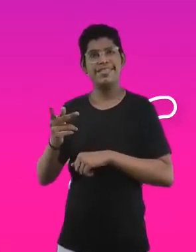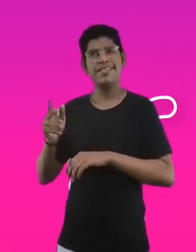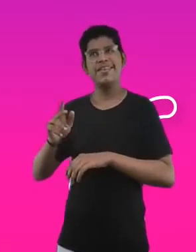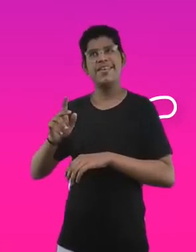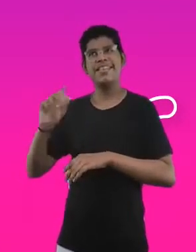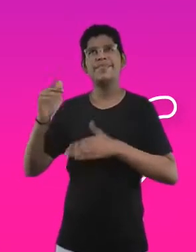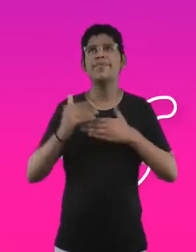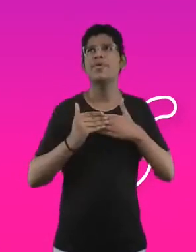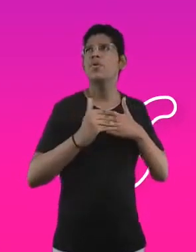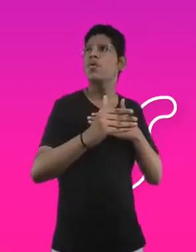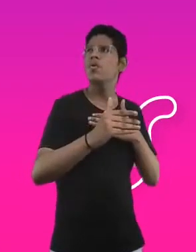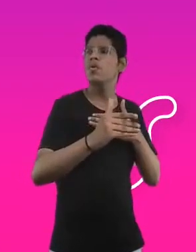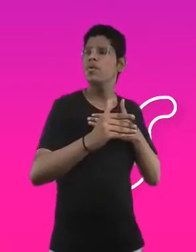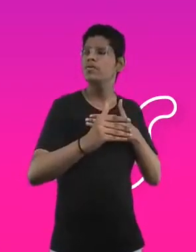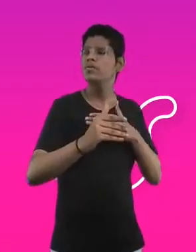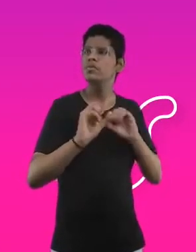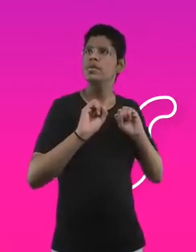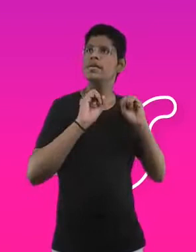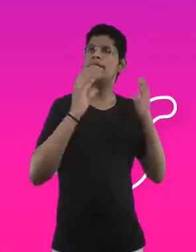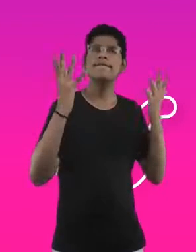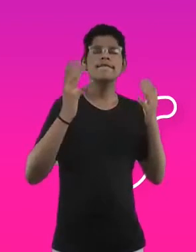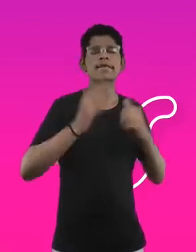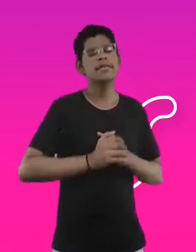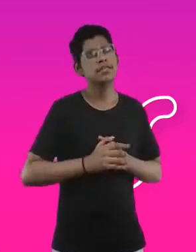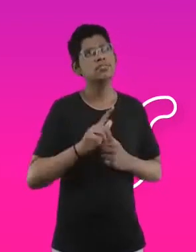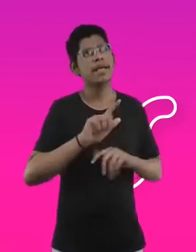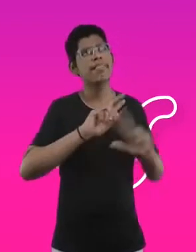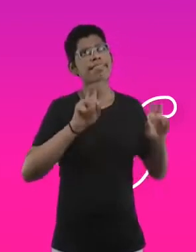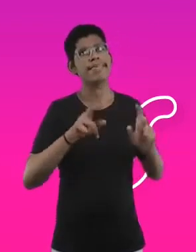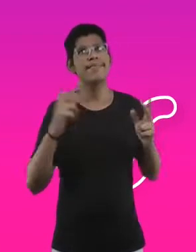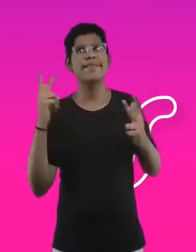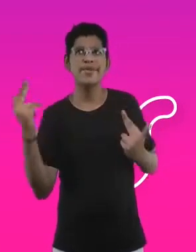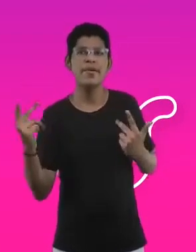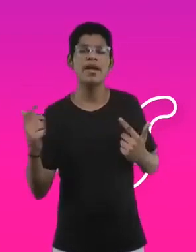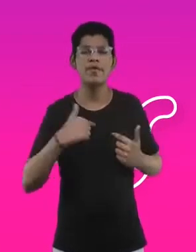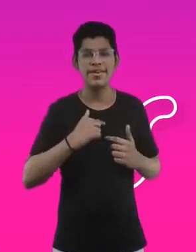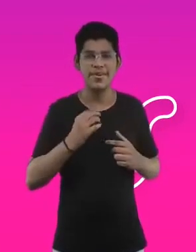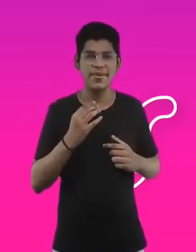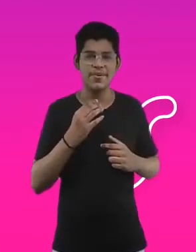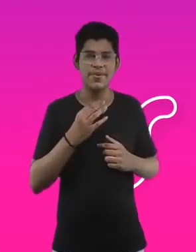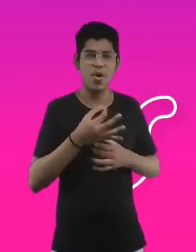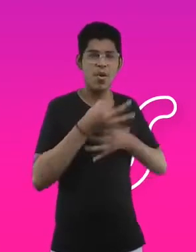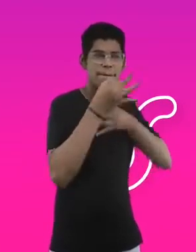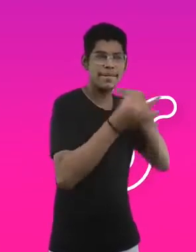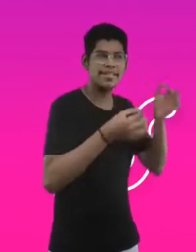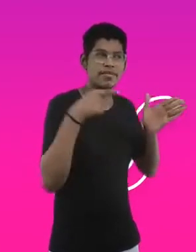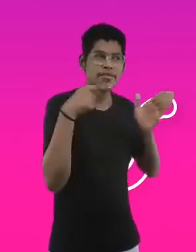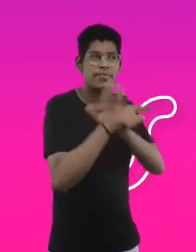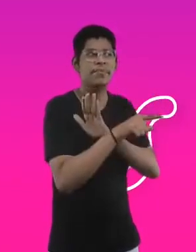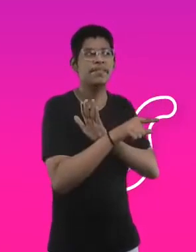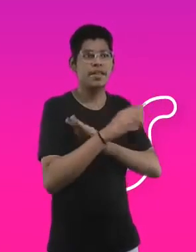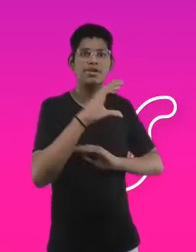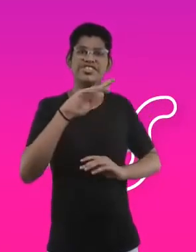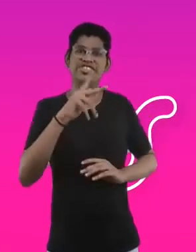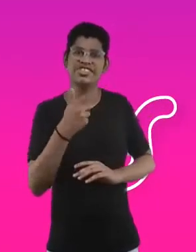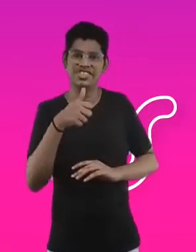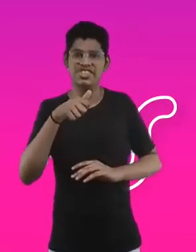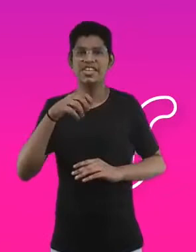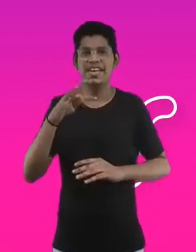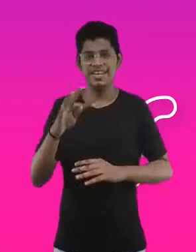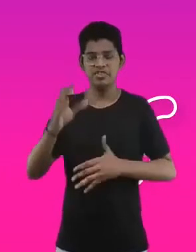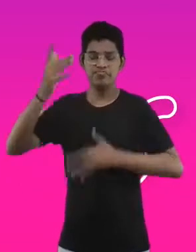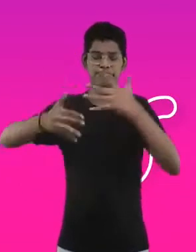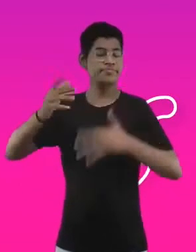afrofuturismo, onde eu fiz um comentário, né, uma pergunta no chat, falando que para mim era